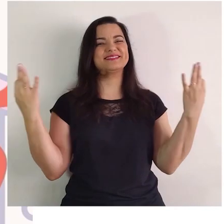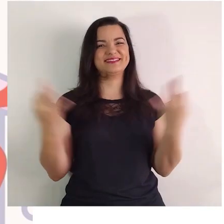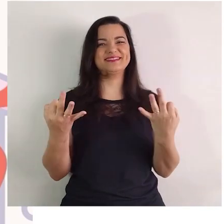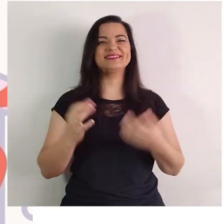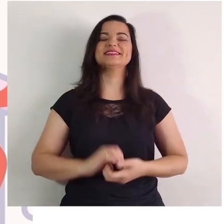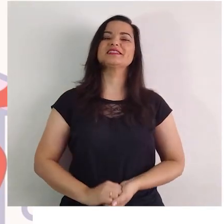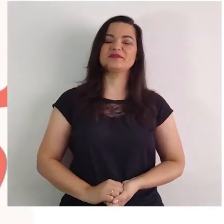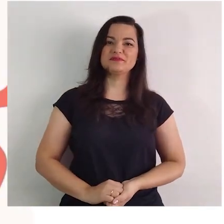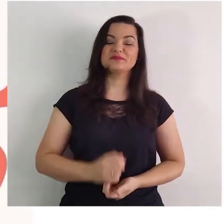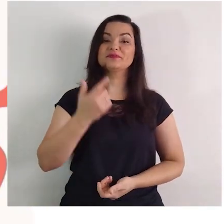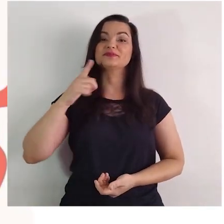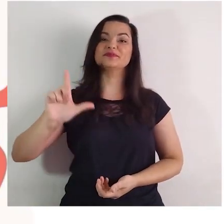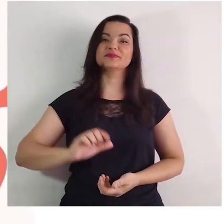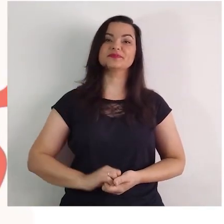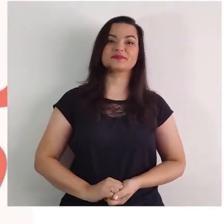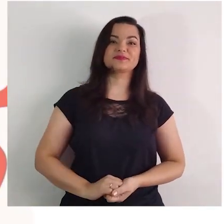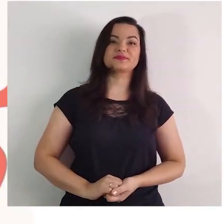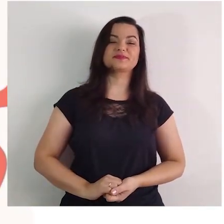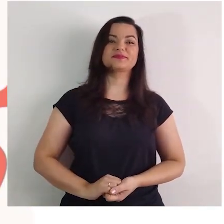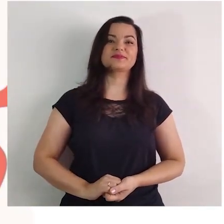parabéns! Escola. Próximo.